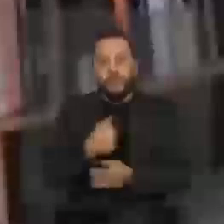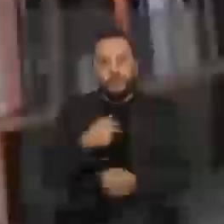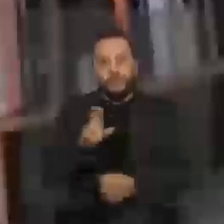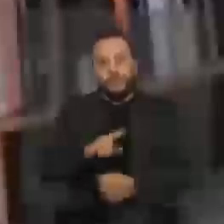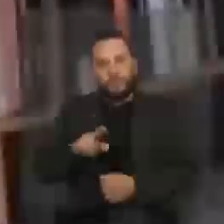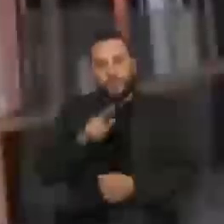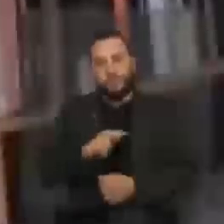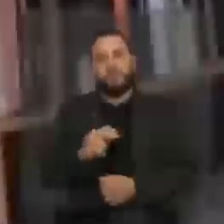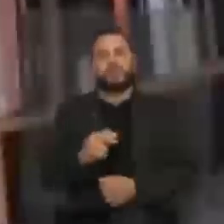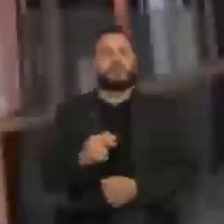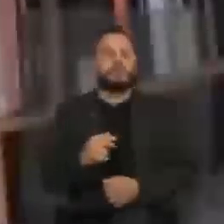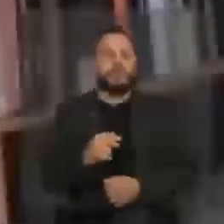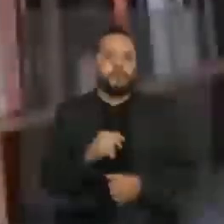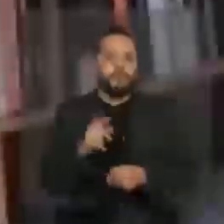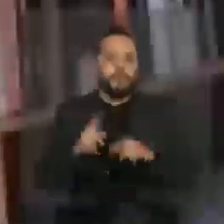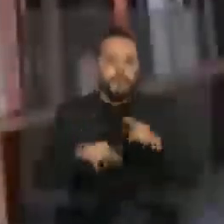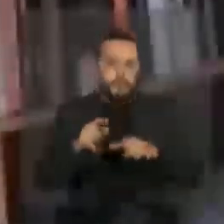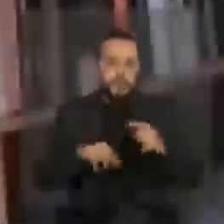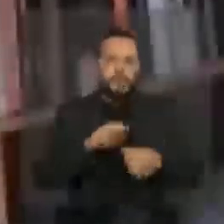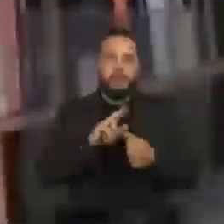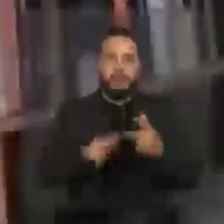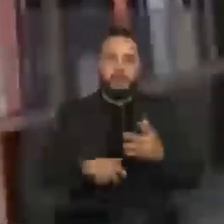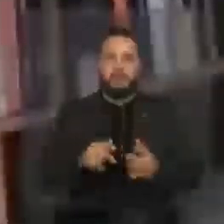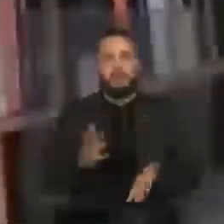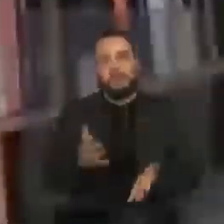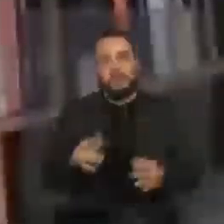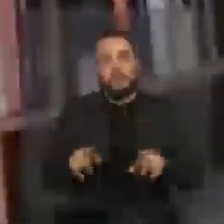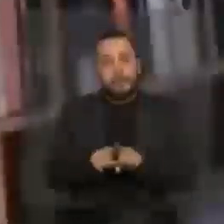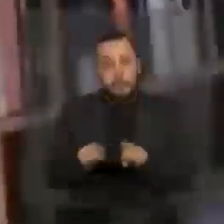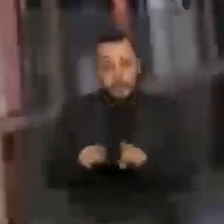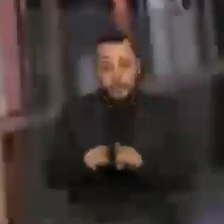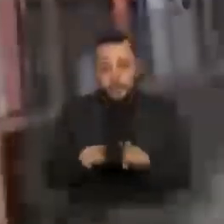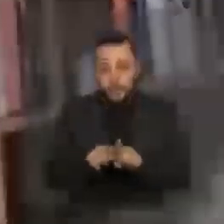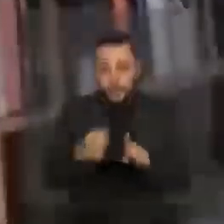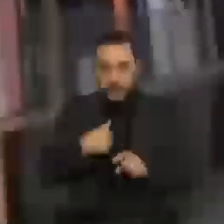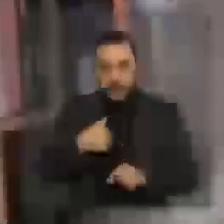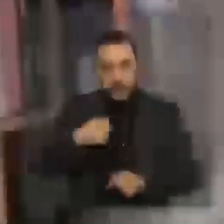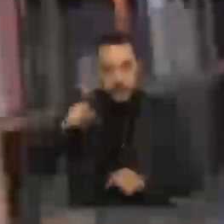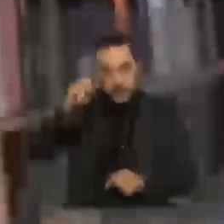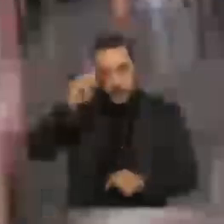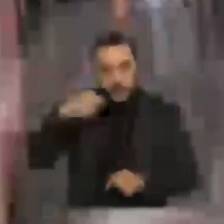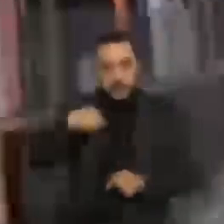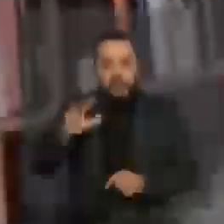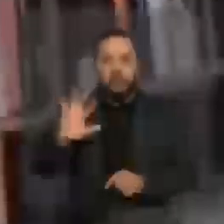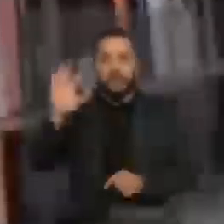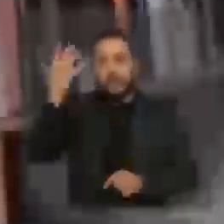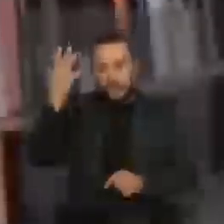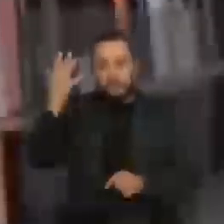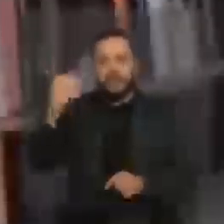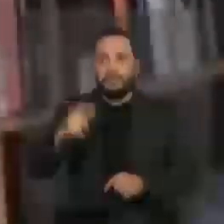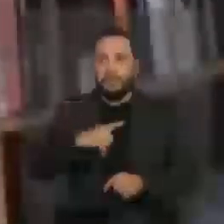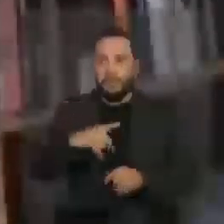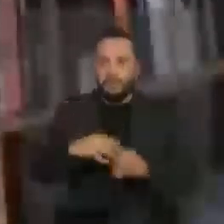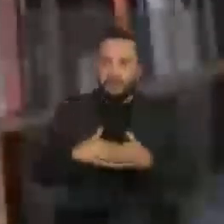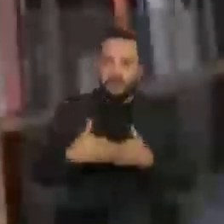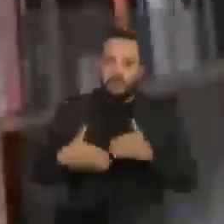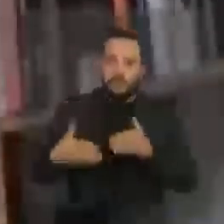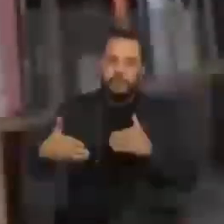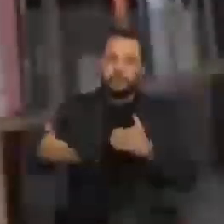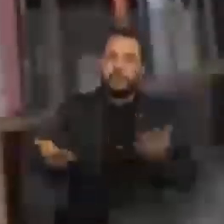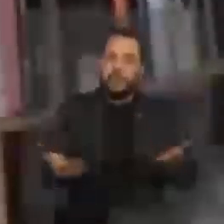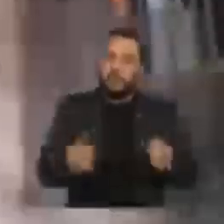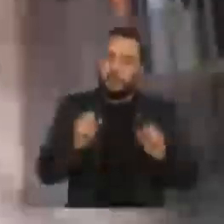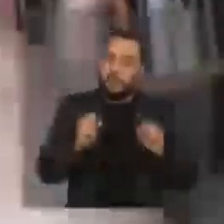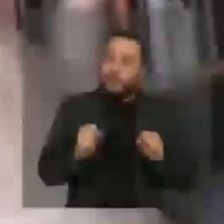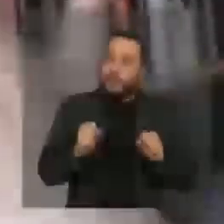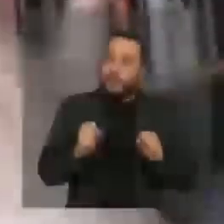de recursos, e a revogação da isenção retroagirá a data de ocorrência dos fatos que a ensejaram. Então, assim, pode-se